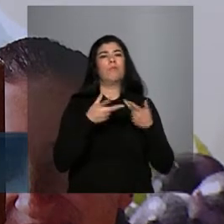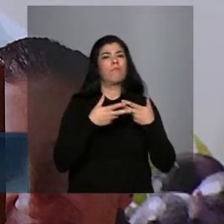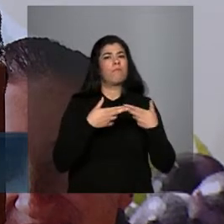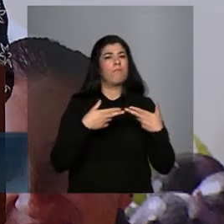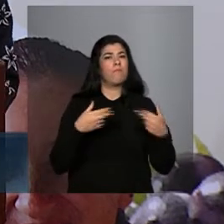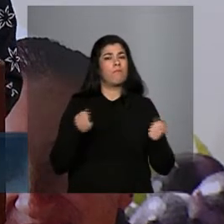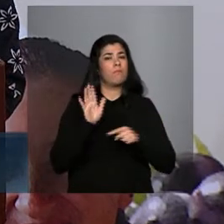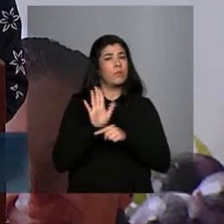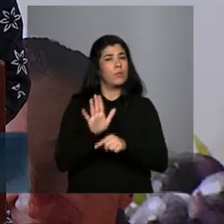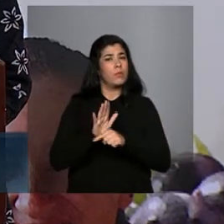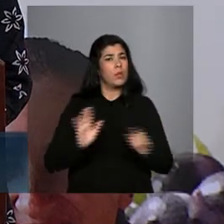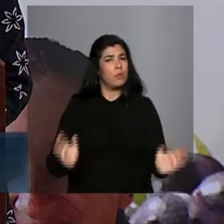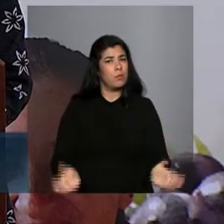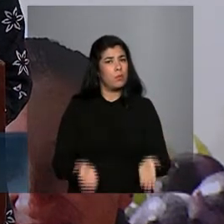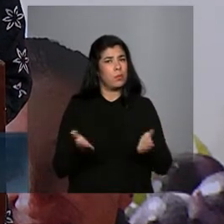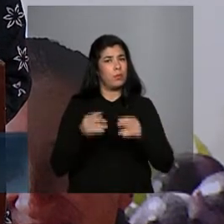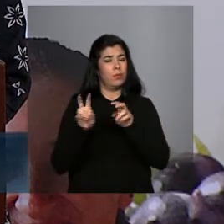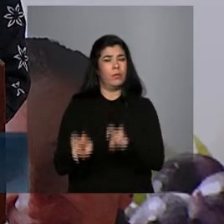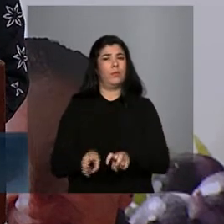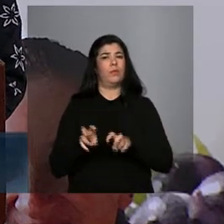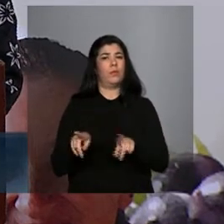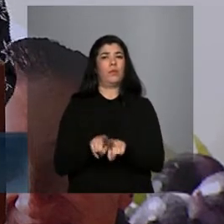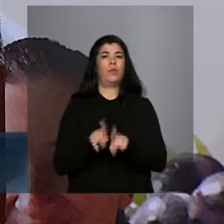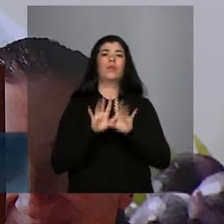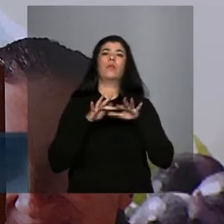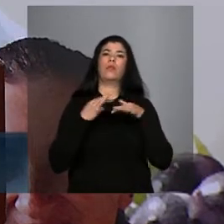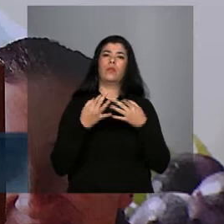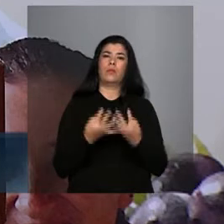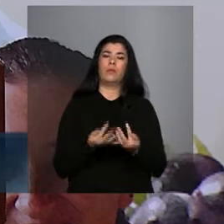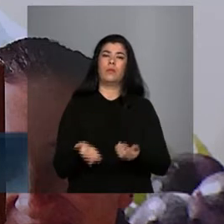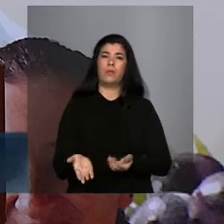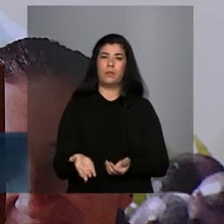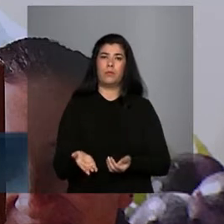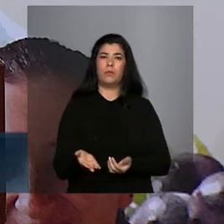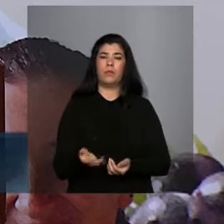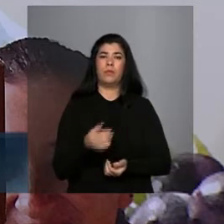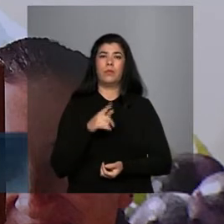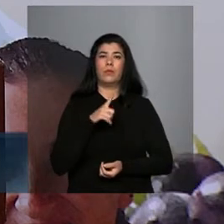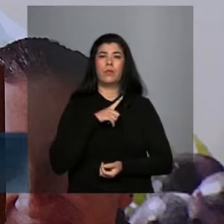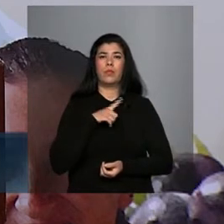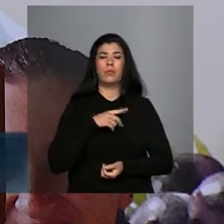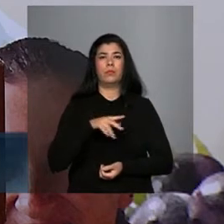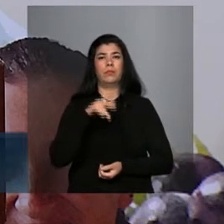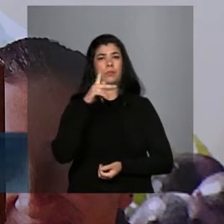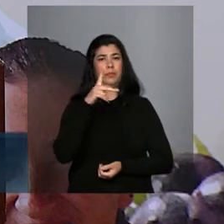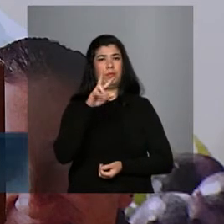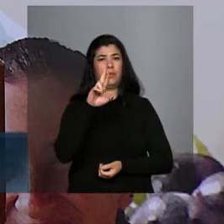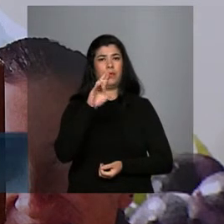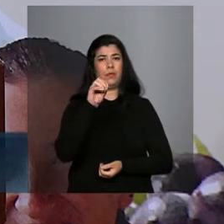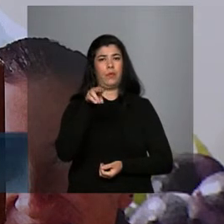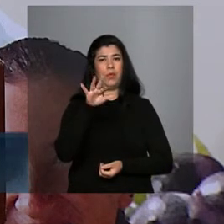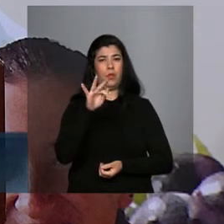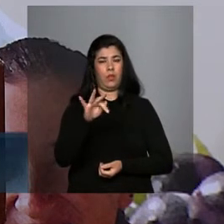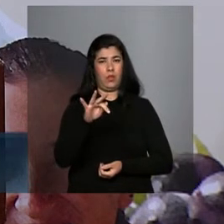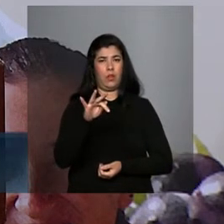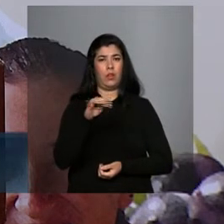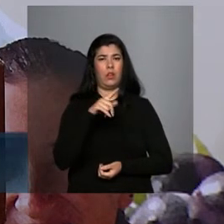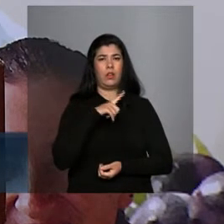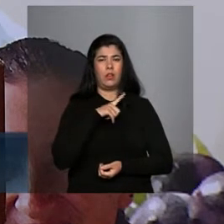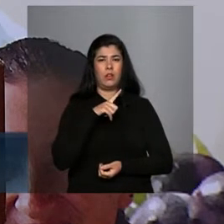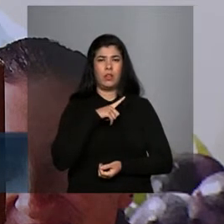fortalecimento da agricultura familiar. O PRONAF, eu acredito que chega esse